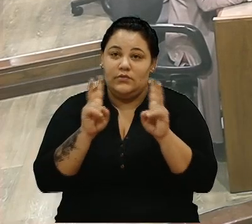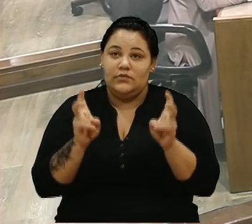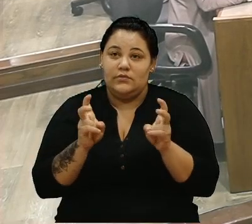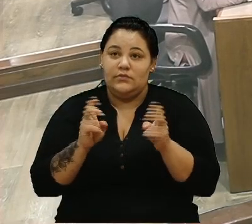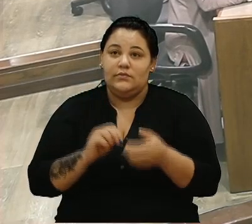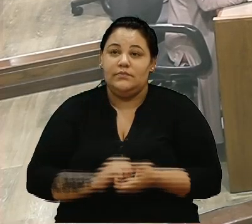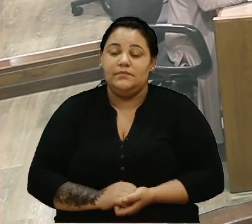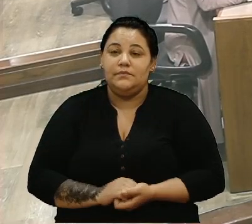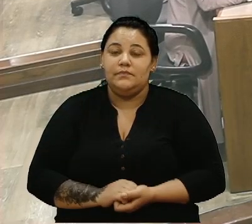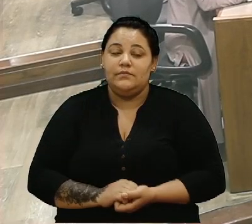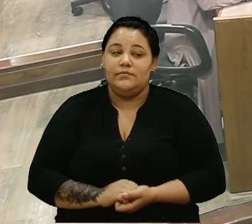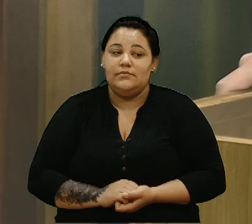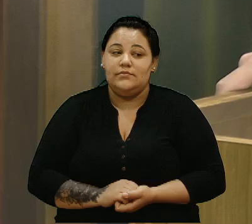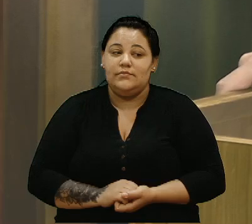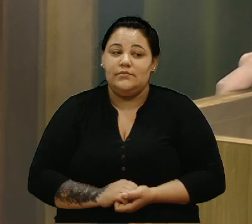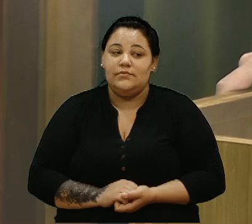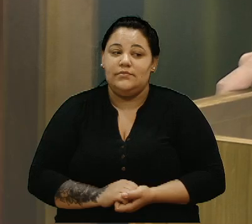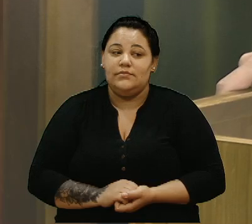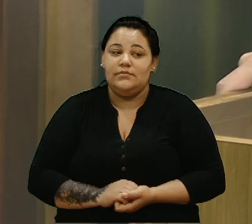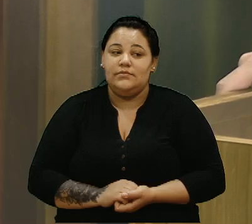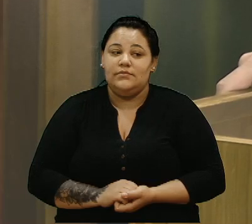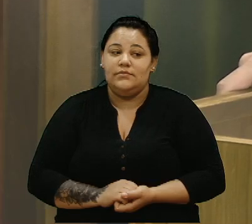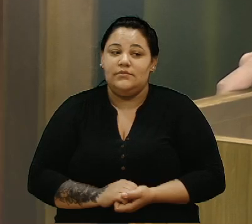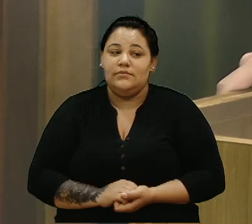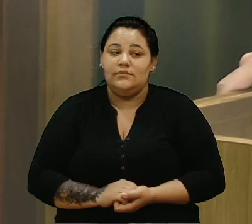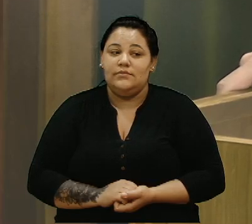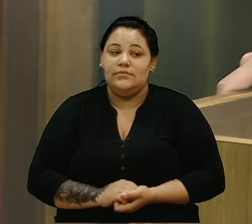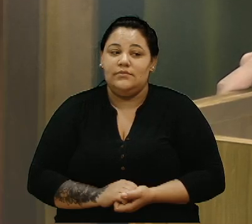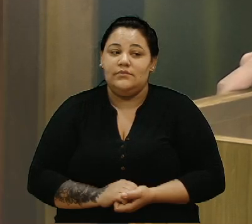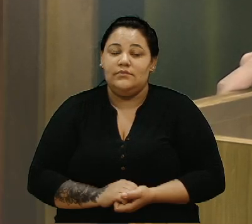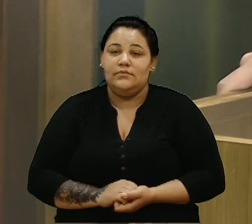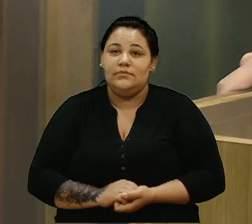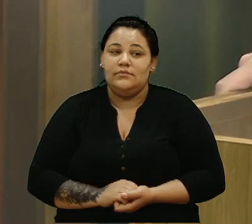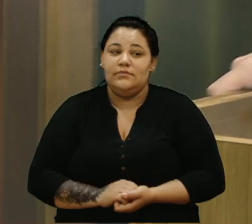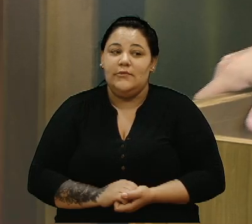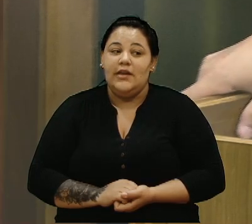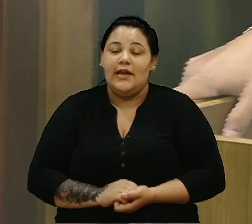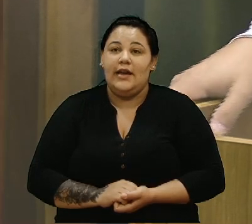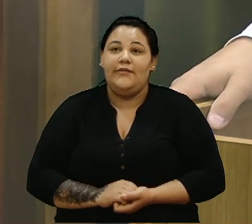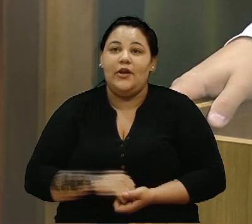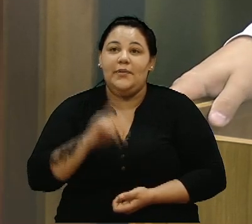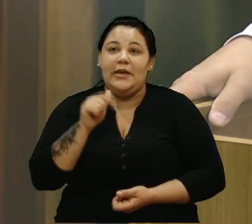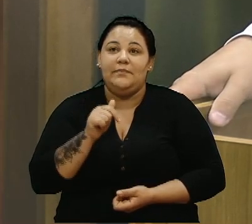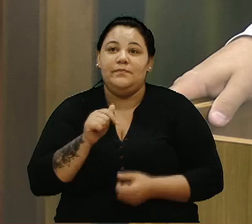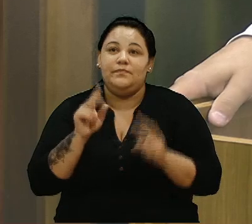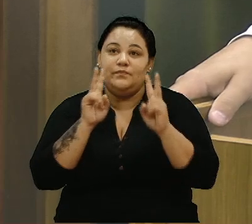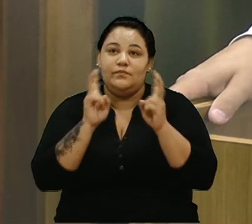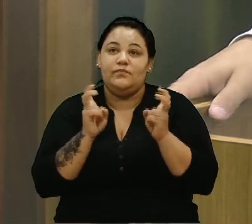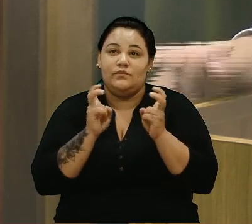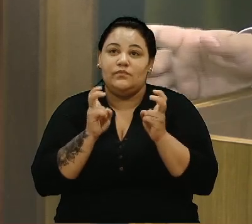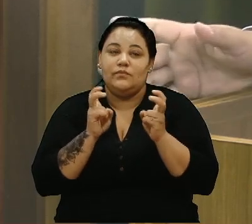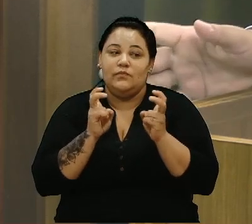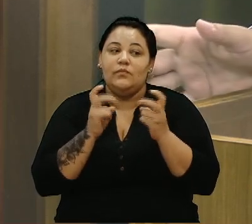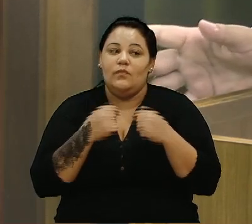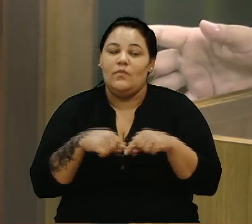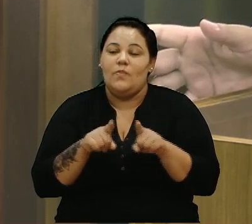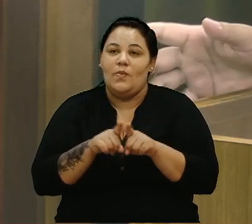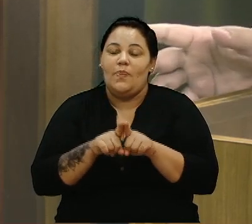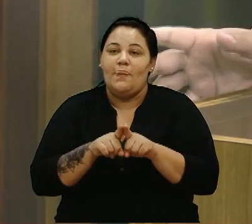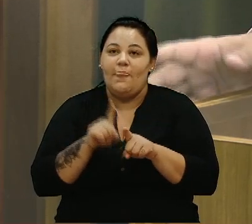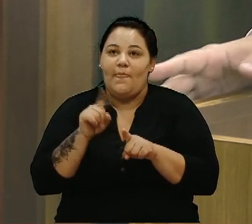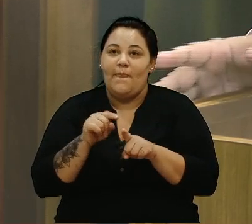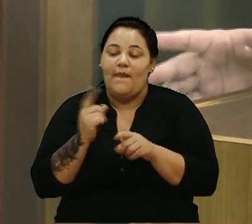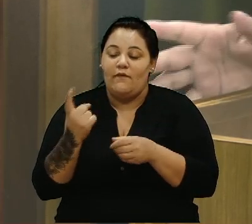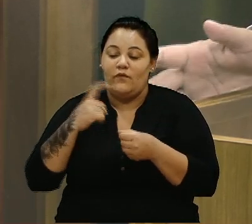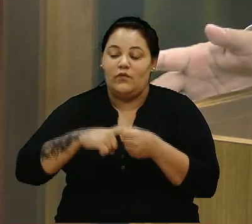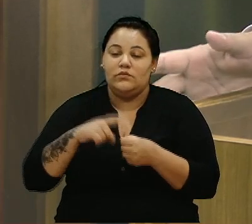Bom, o tema é importante. Declaração de líder. O tema mobiliza. Ele não é só uma pauta dos